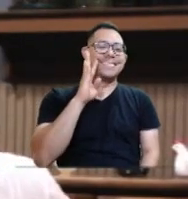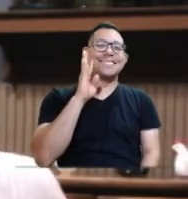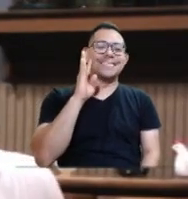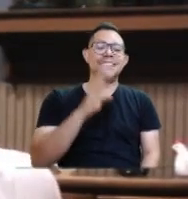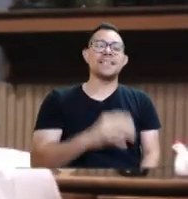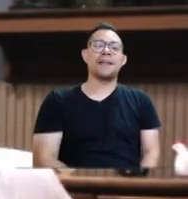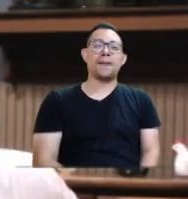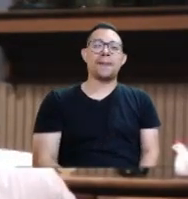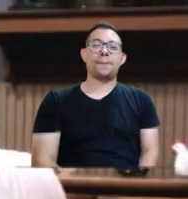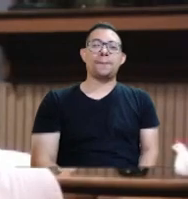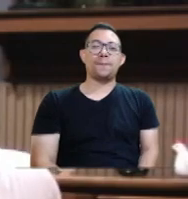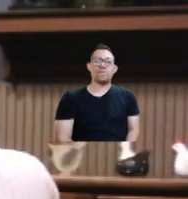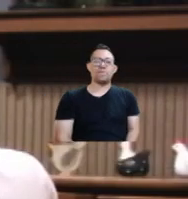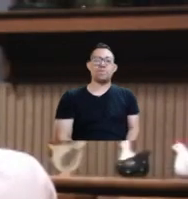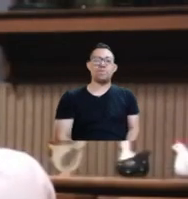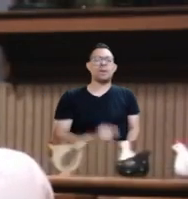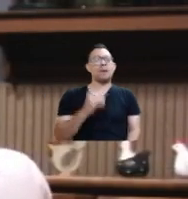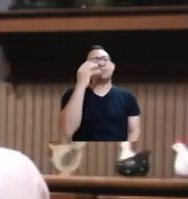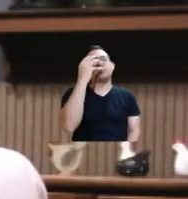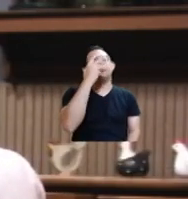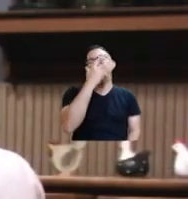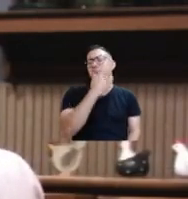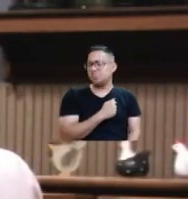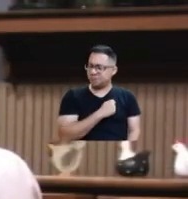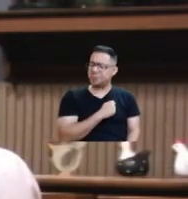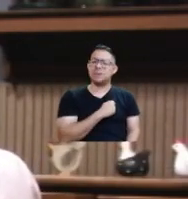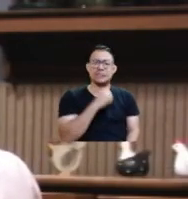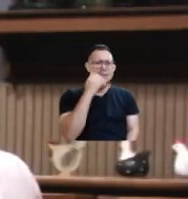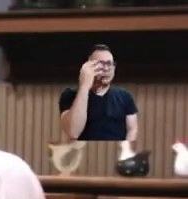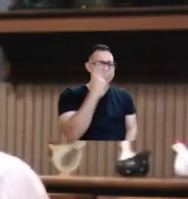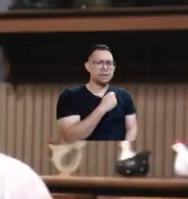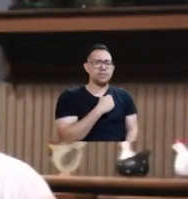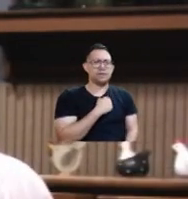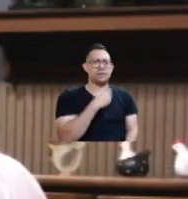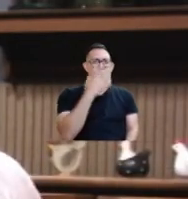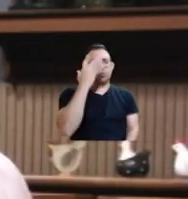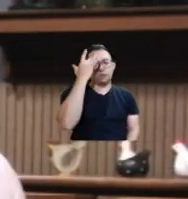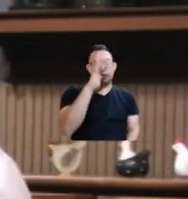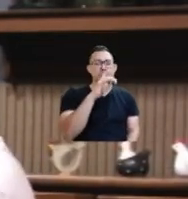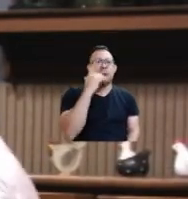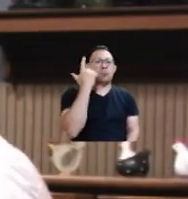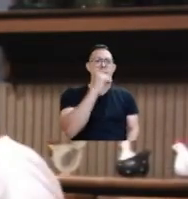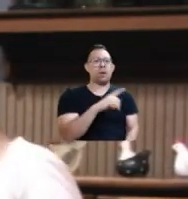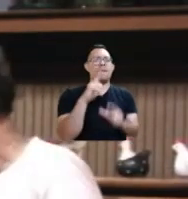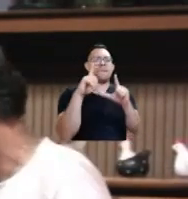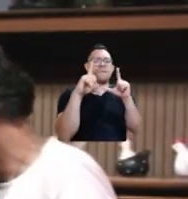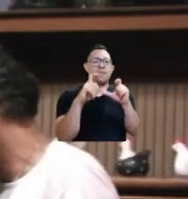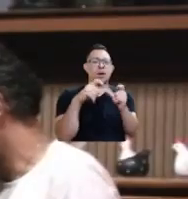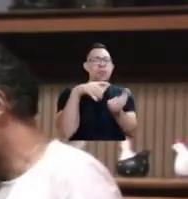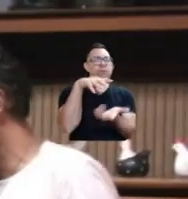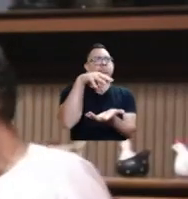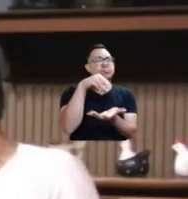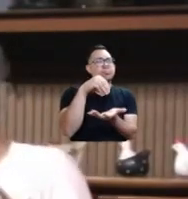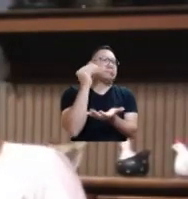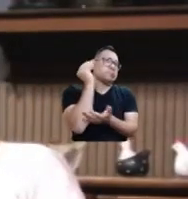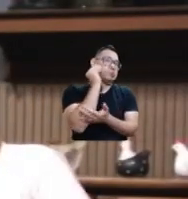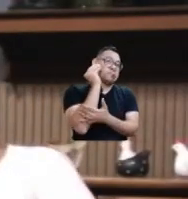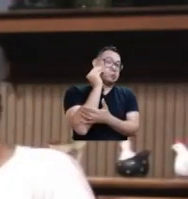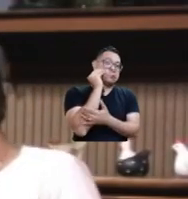assim, na hora que você vira, e esse eu achei lindo. Depois eu não sei se dá para fazer uma foto, se dá